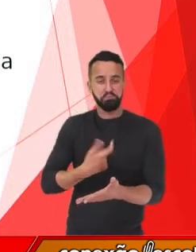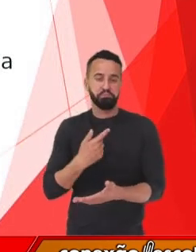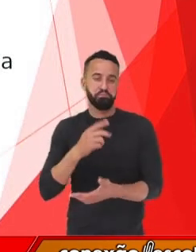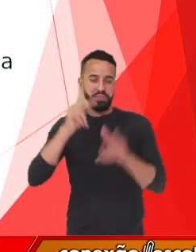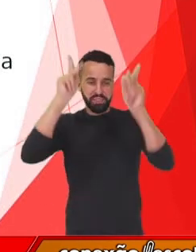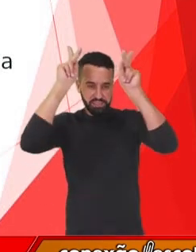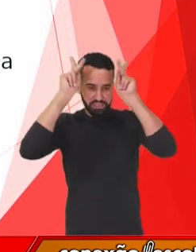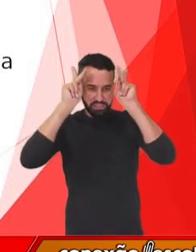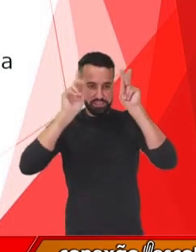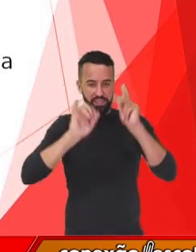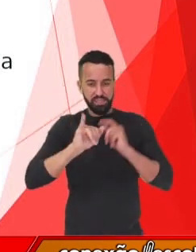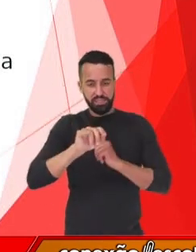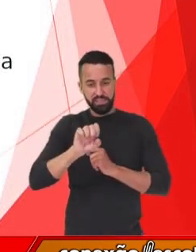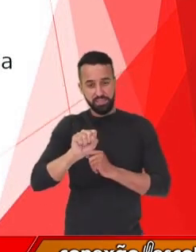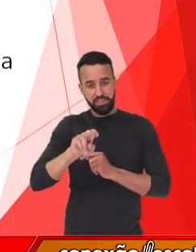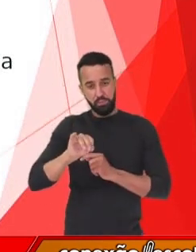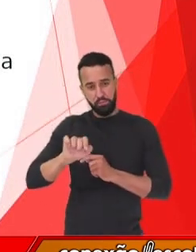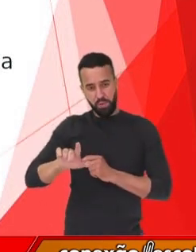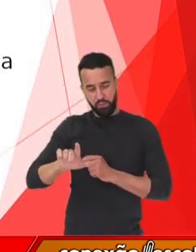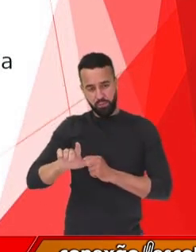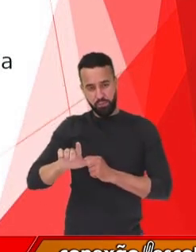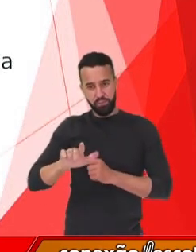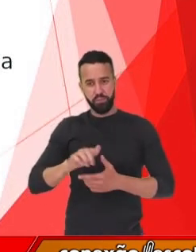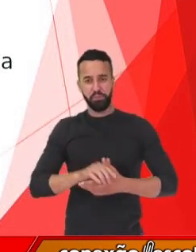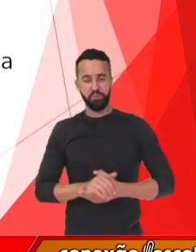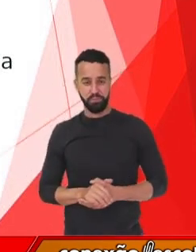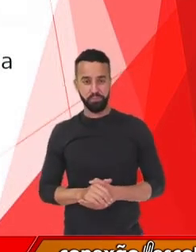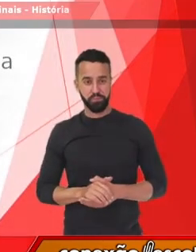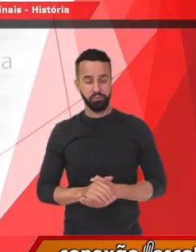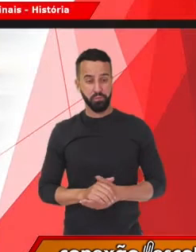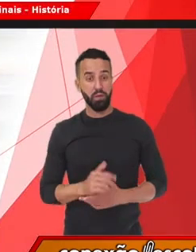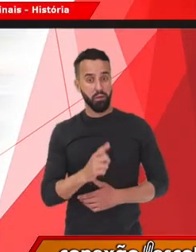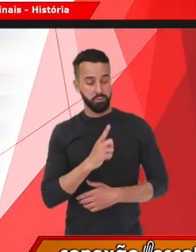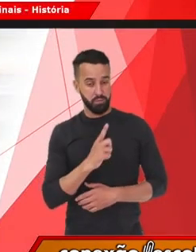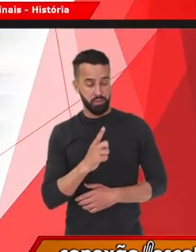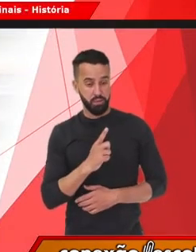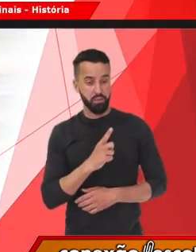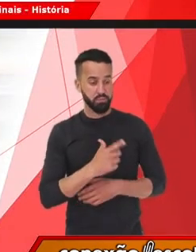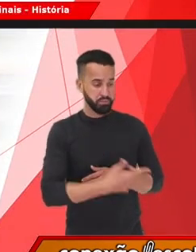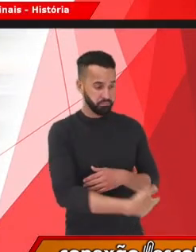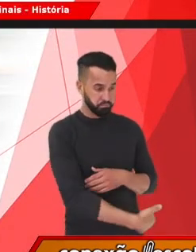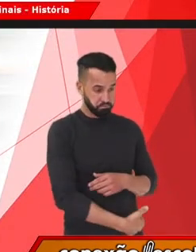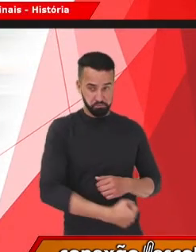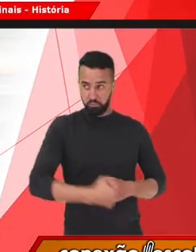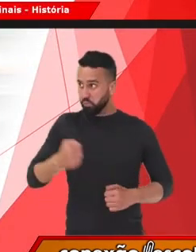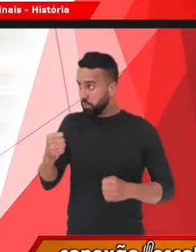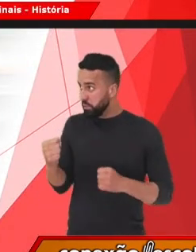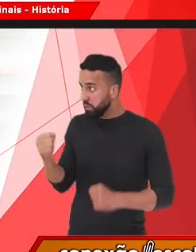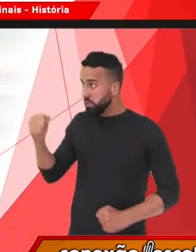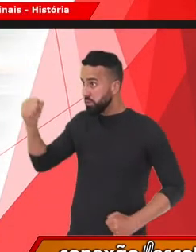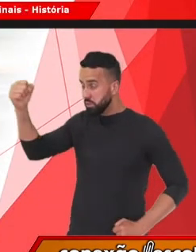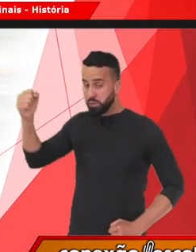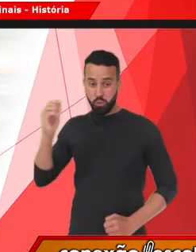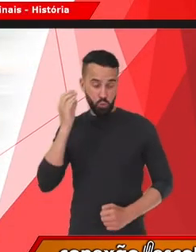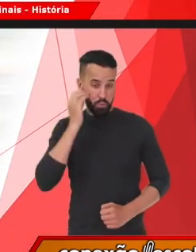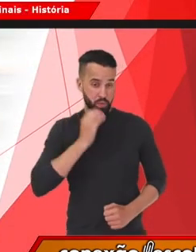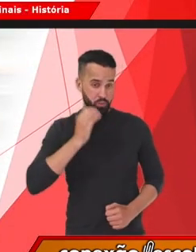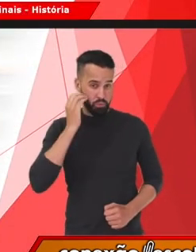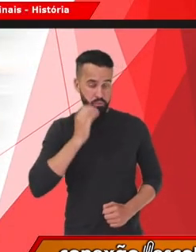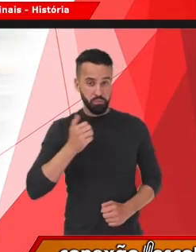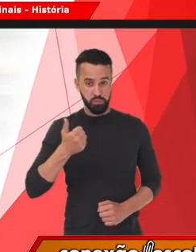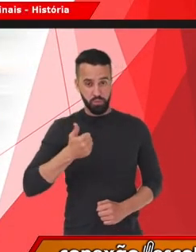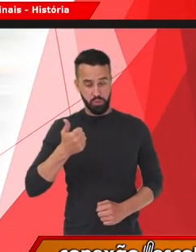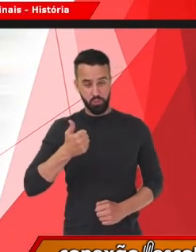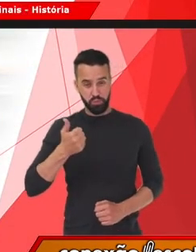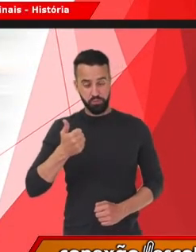Isabel. Aqui nós temos uma referência à proclamação da independência do Brasil por Dom Pedro I,